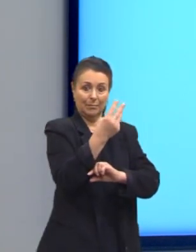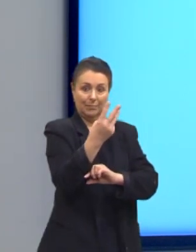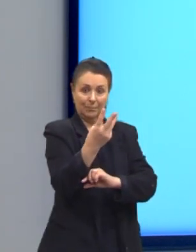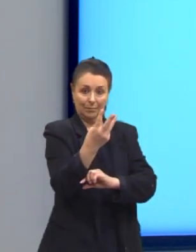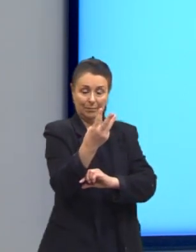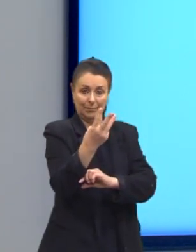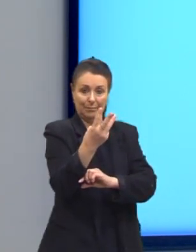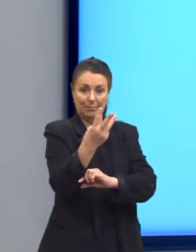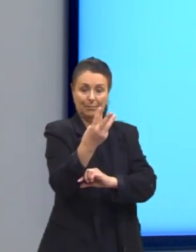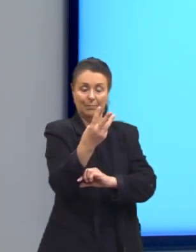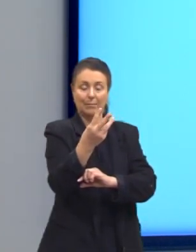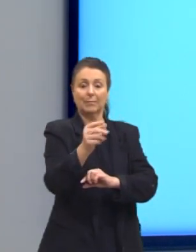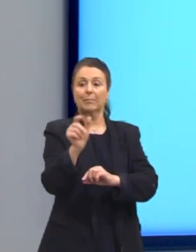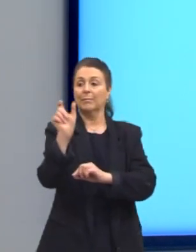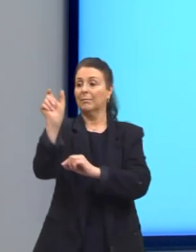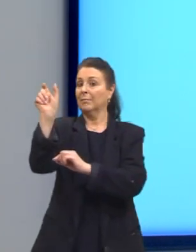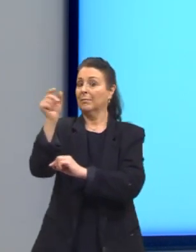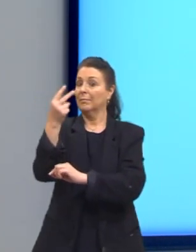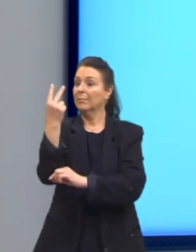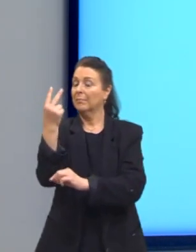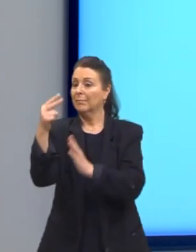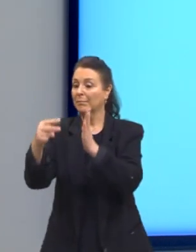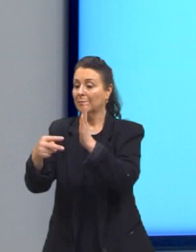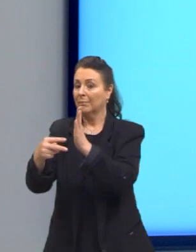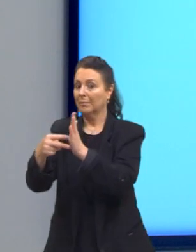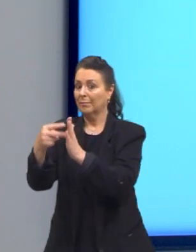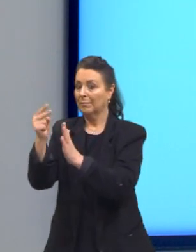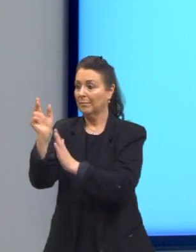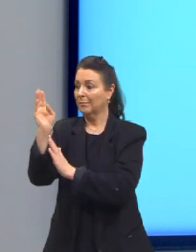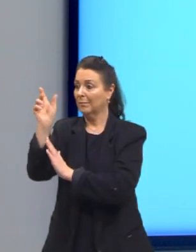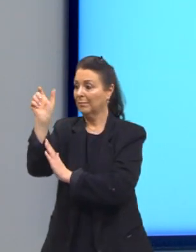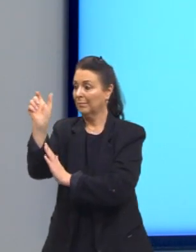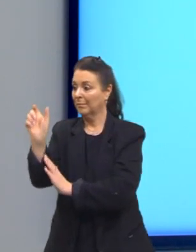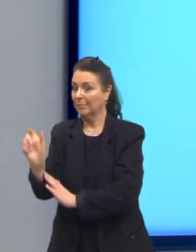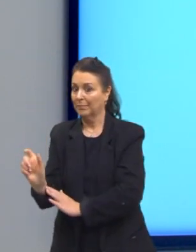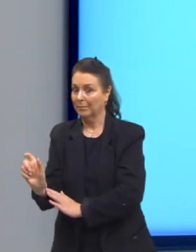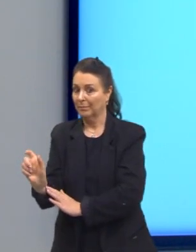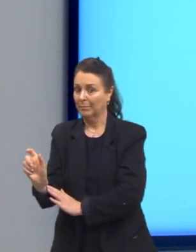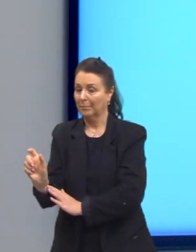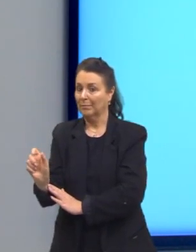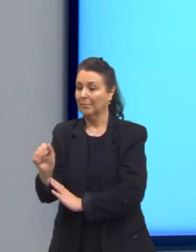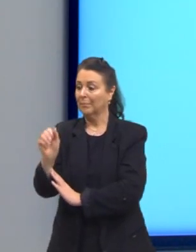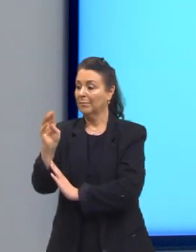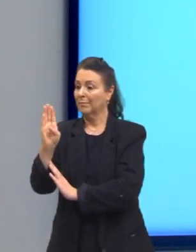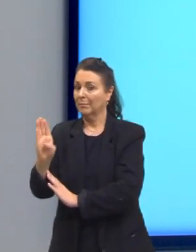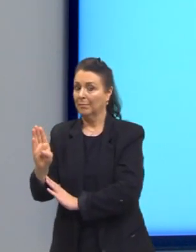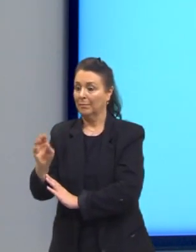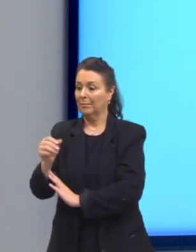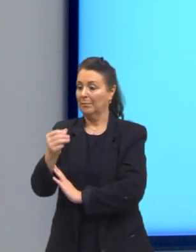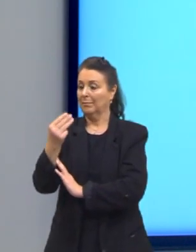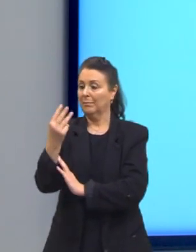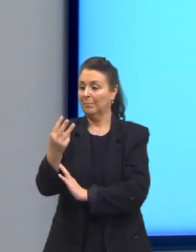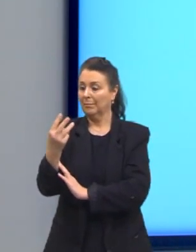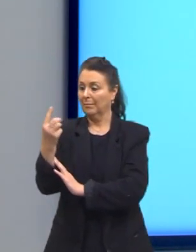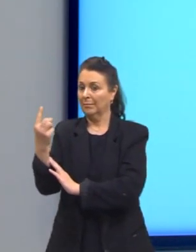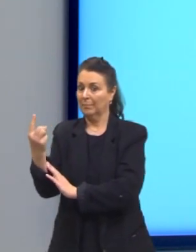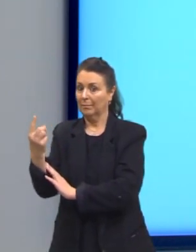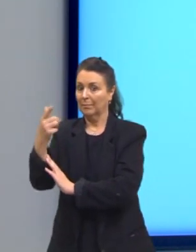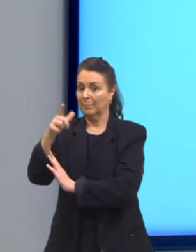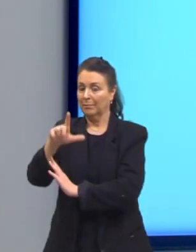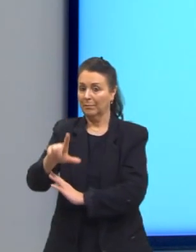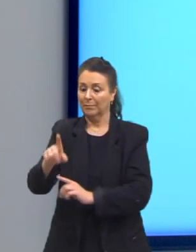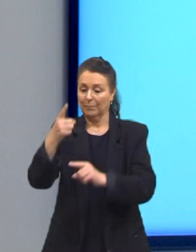vamos pegar a segunda coluna da matriz b que seria os elementos 3 e 1 tá E aí novamente